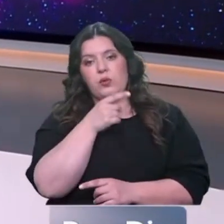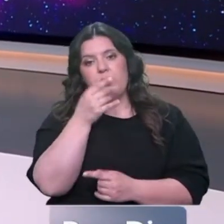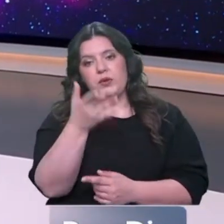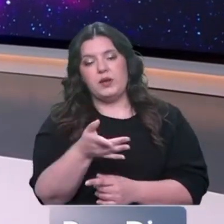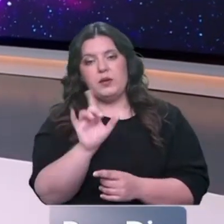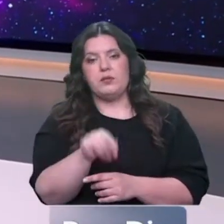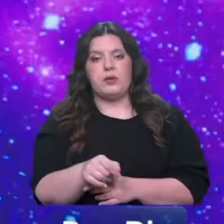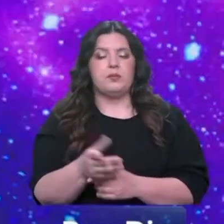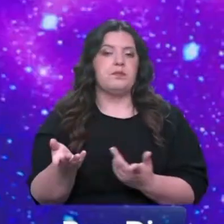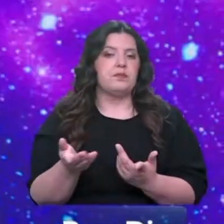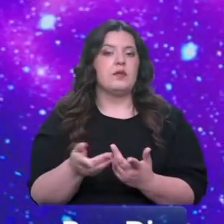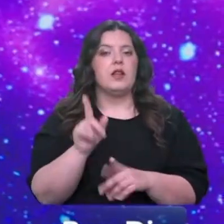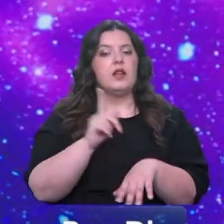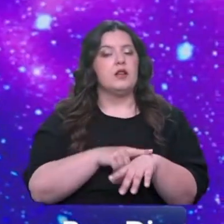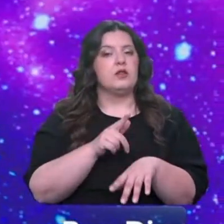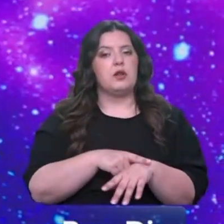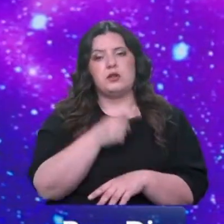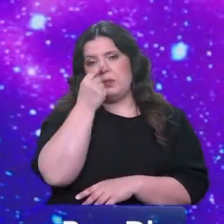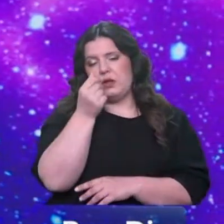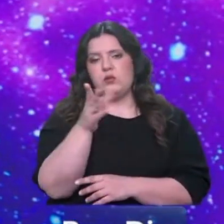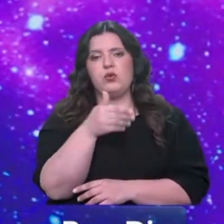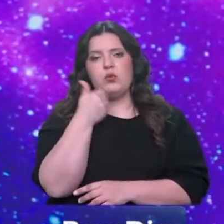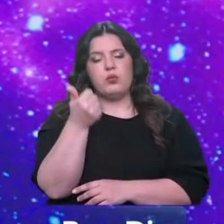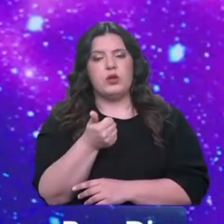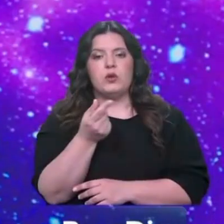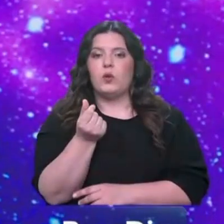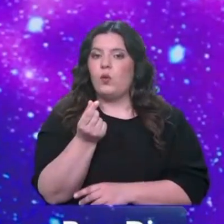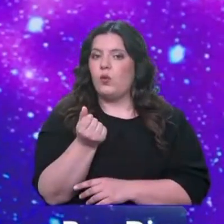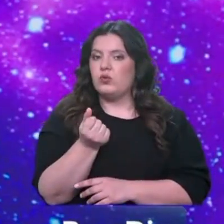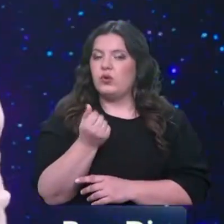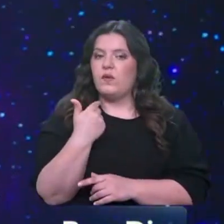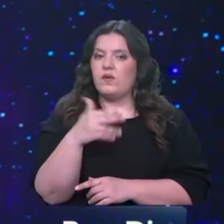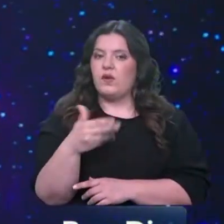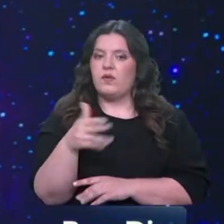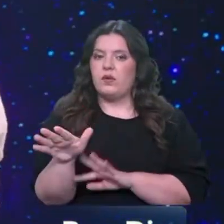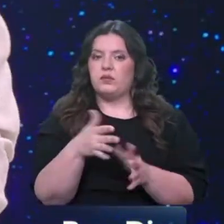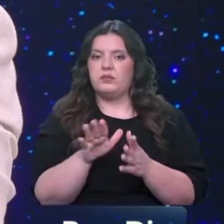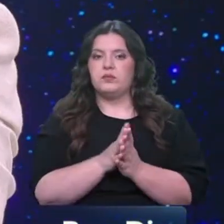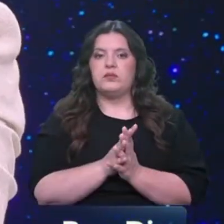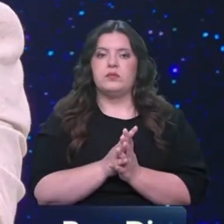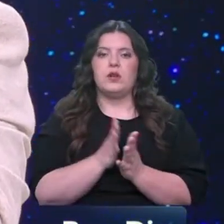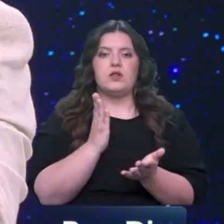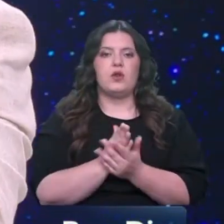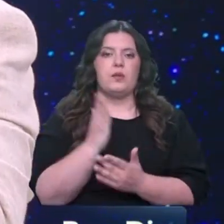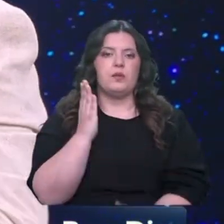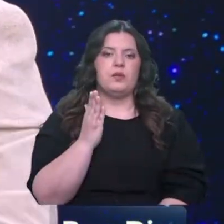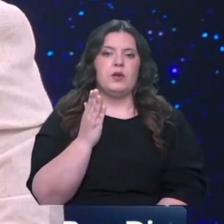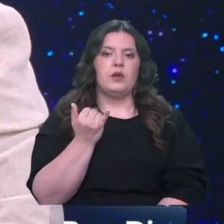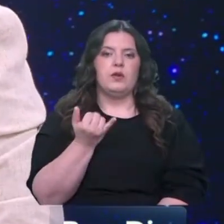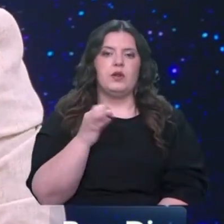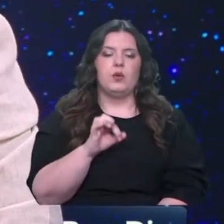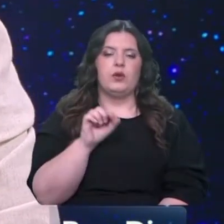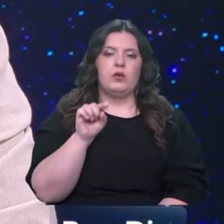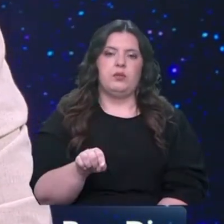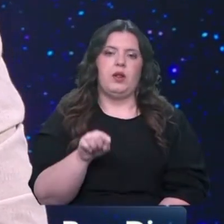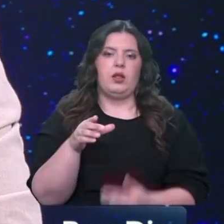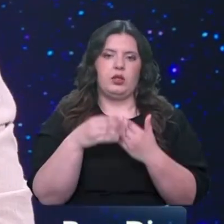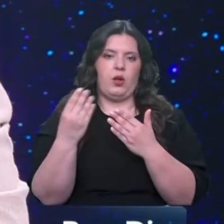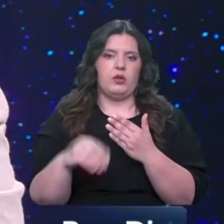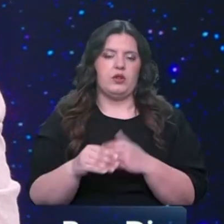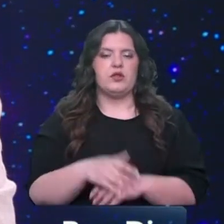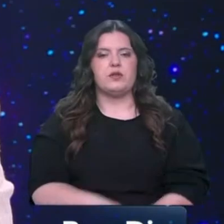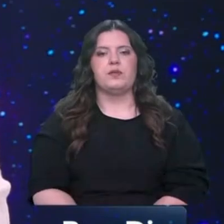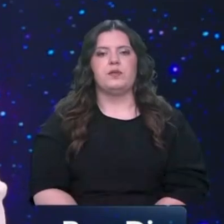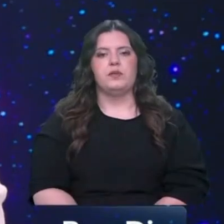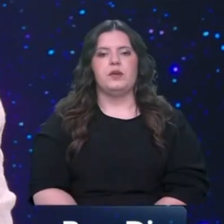para... este relógio parece muitíssimo bonito e custa, ou irá custar, a módica quantia de apenas $28 mil. É o que está a ser